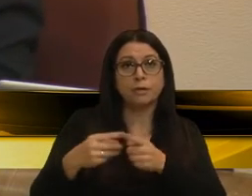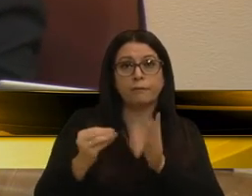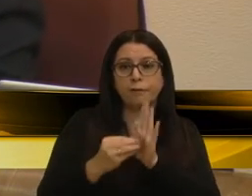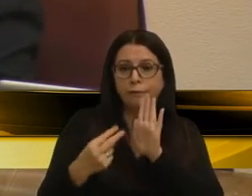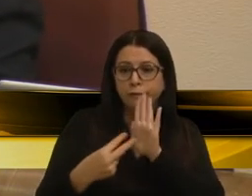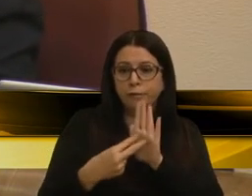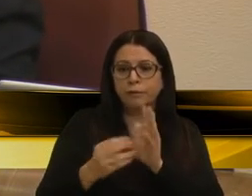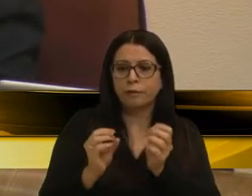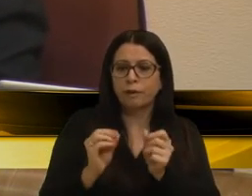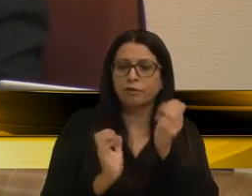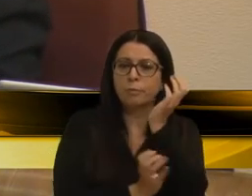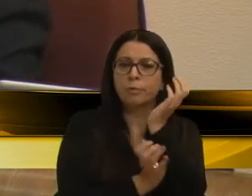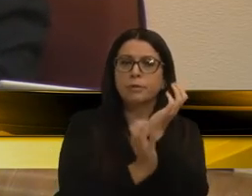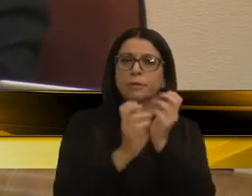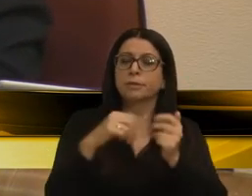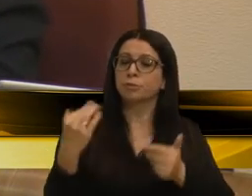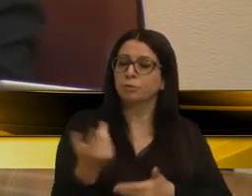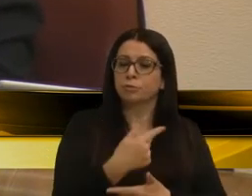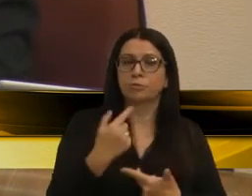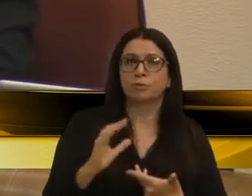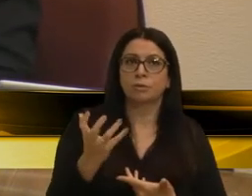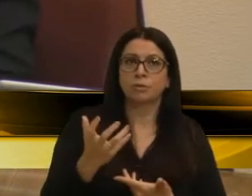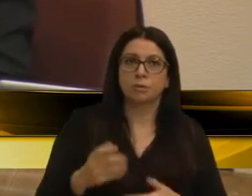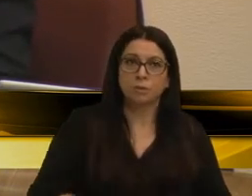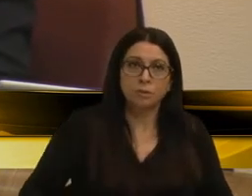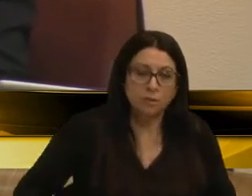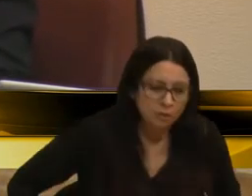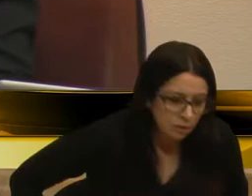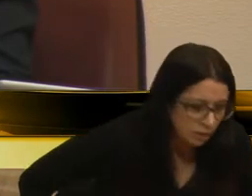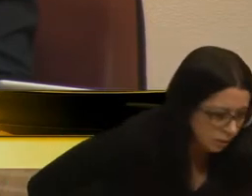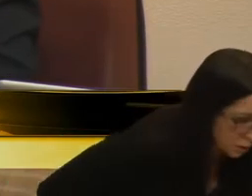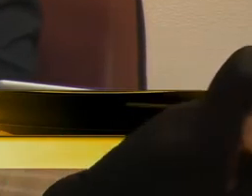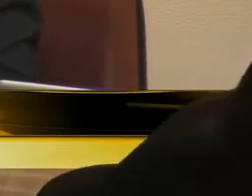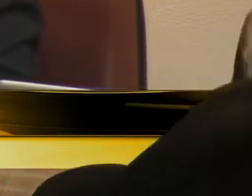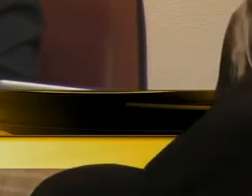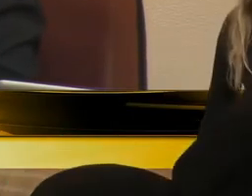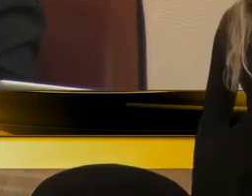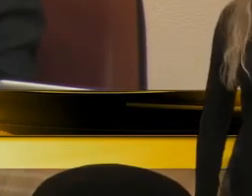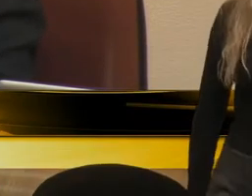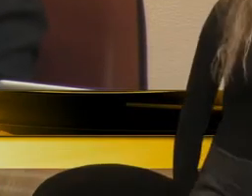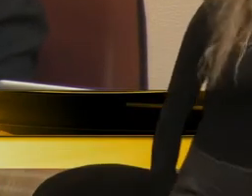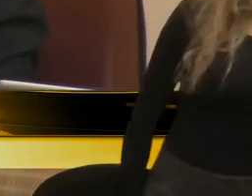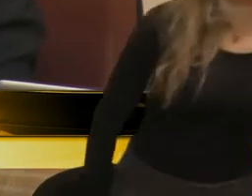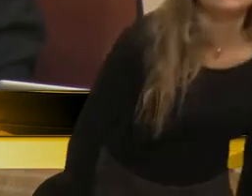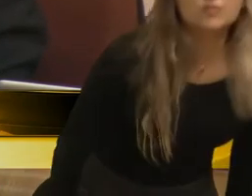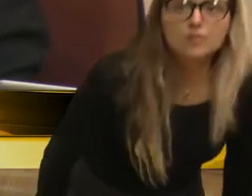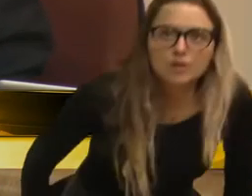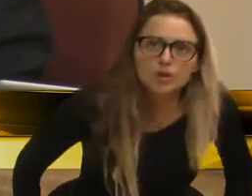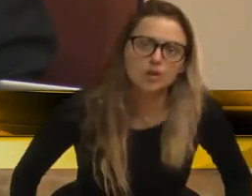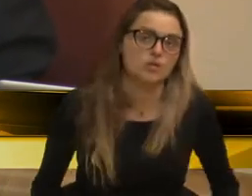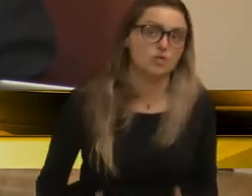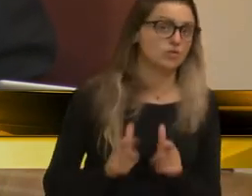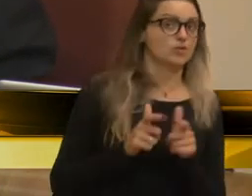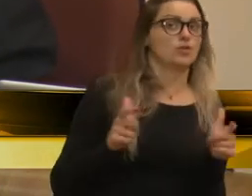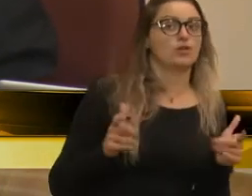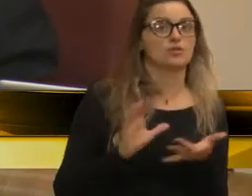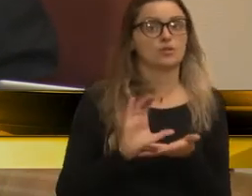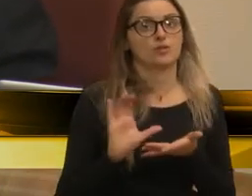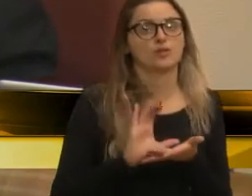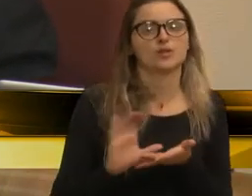pela burocracia do sistema público. Menos mal que está se reinvestindo, talvez, em estradas, mas, de qualquer maneira, era recurso para a